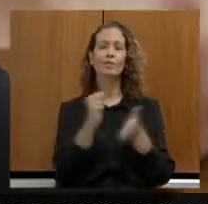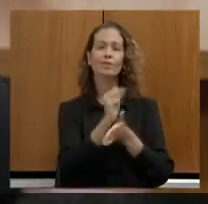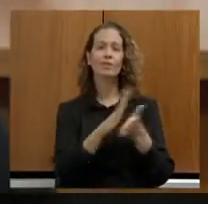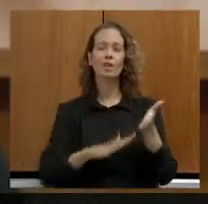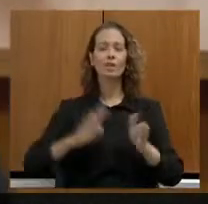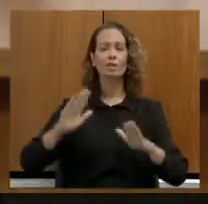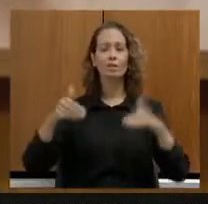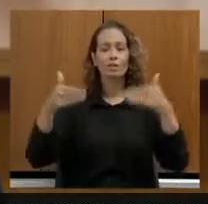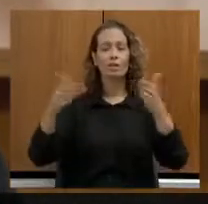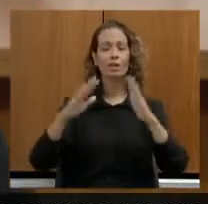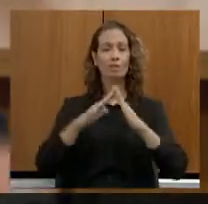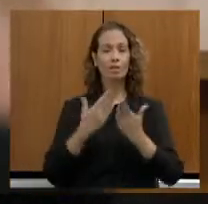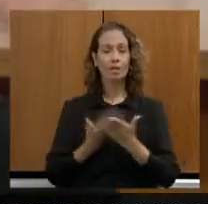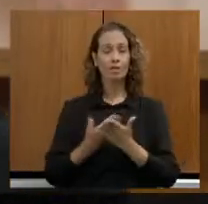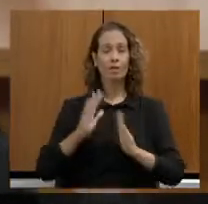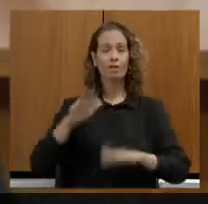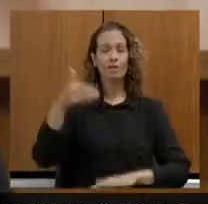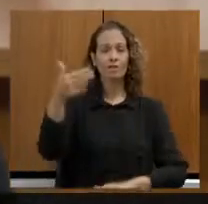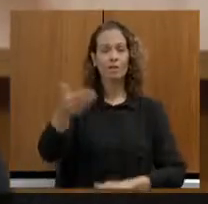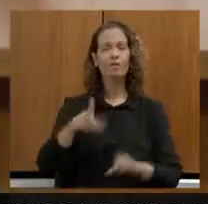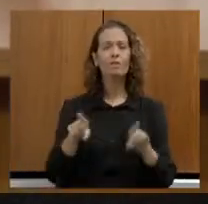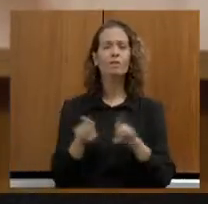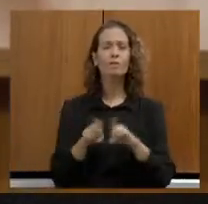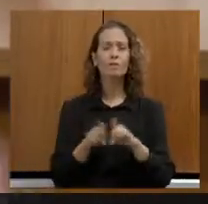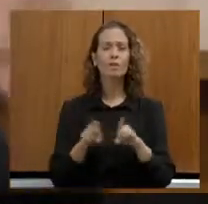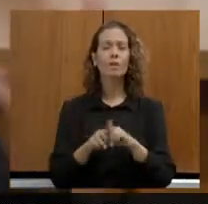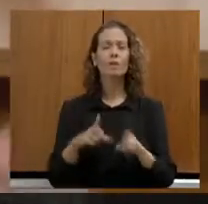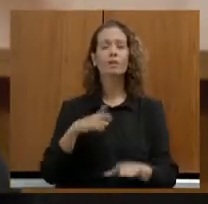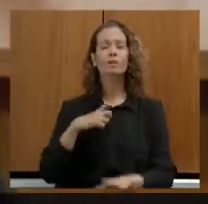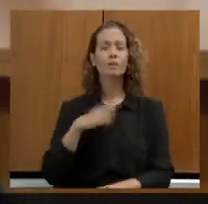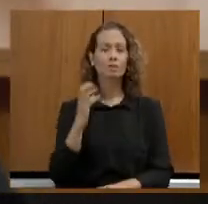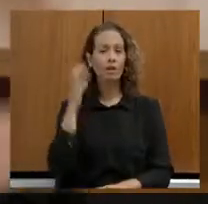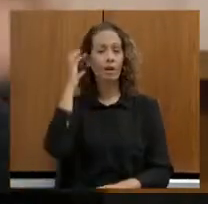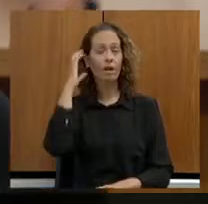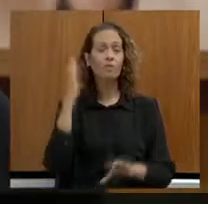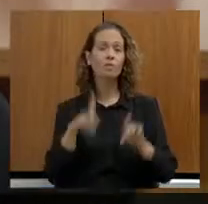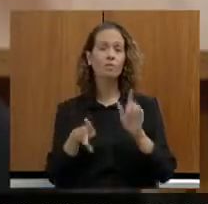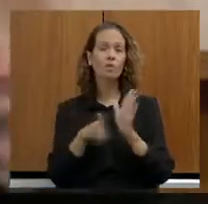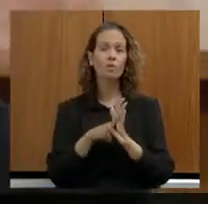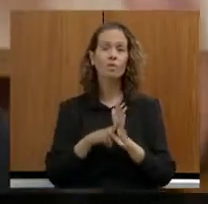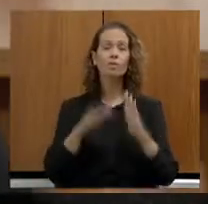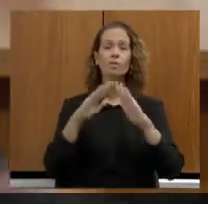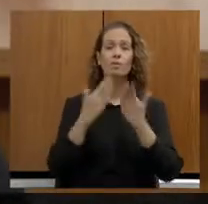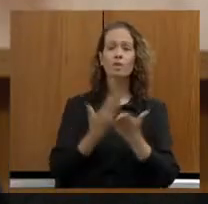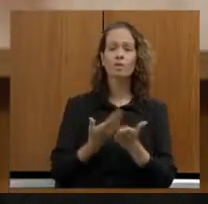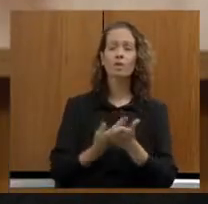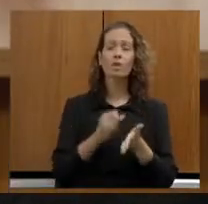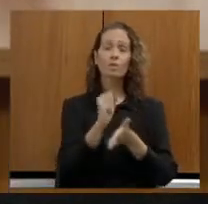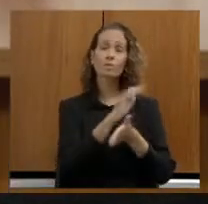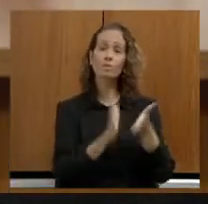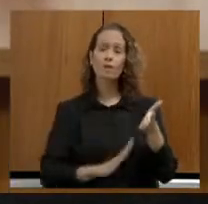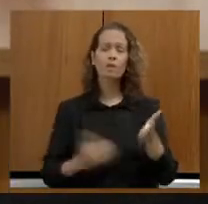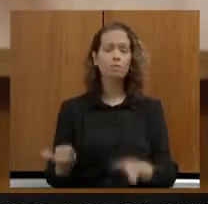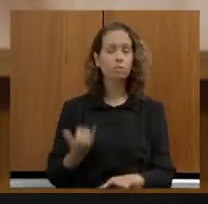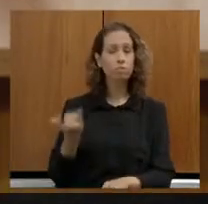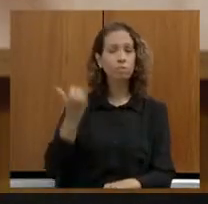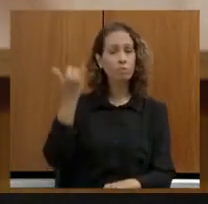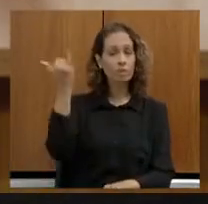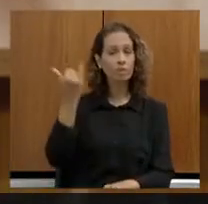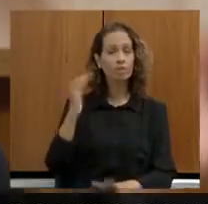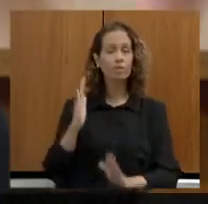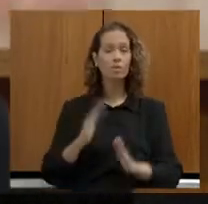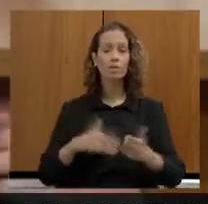externas as escolas a instalação de rádio da escola atividades muito muito importantes para